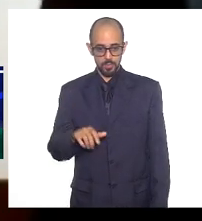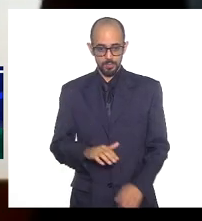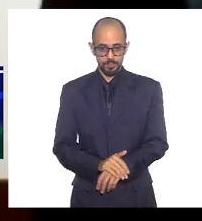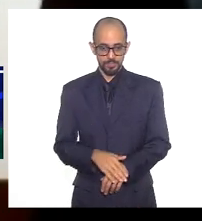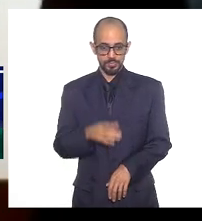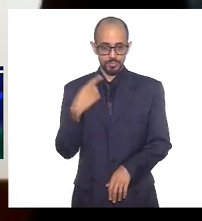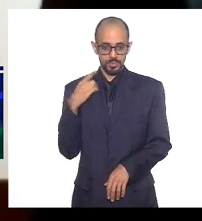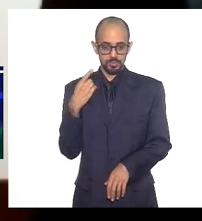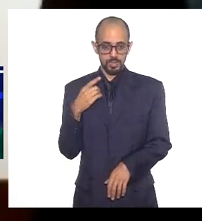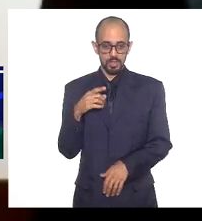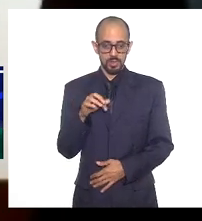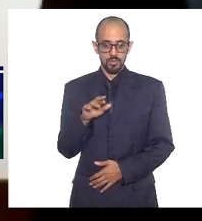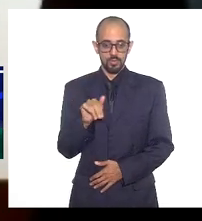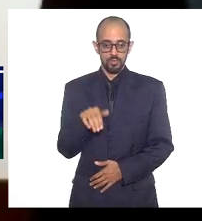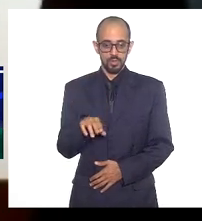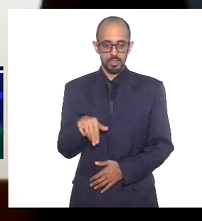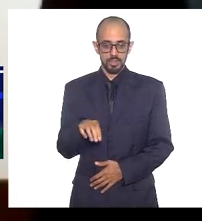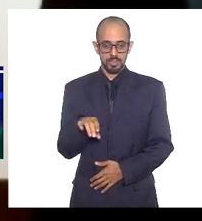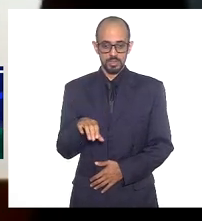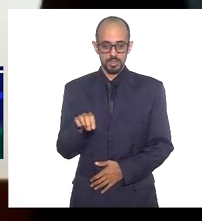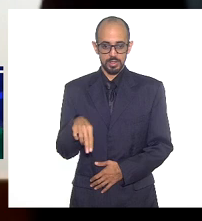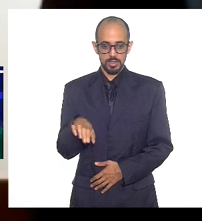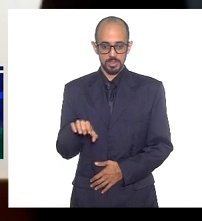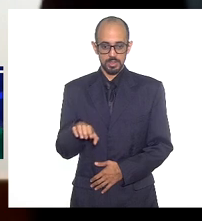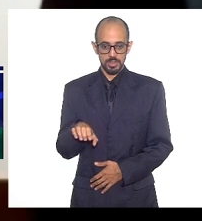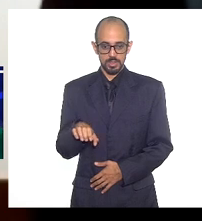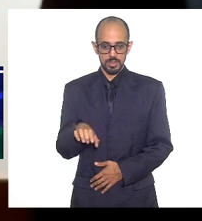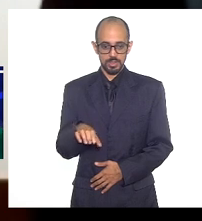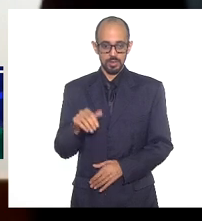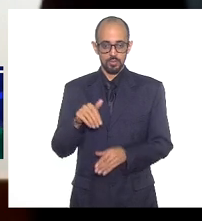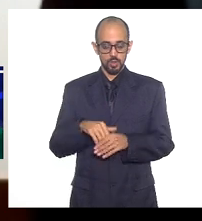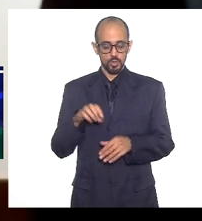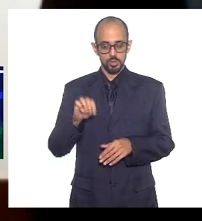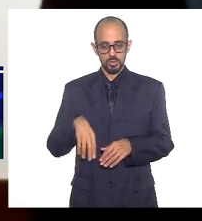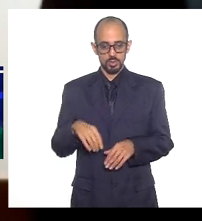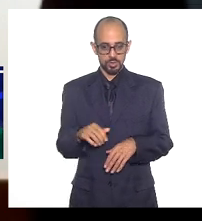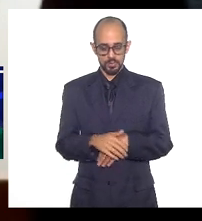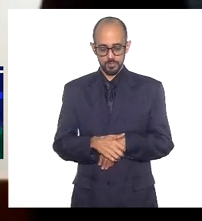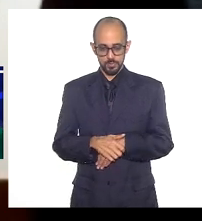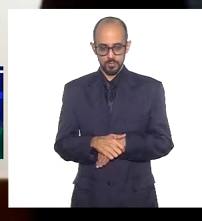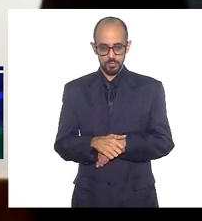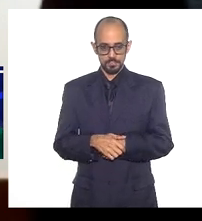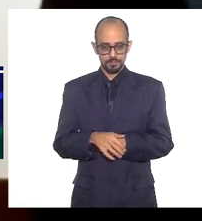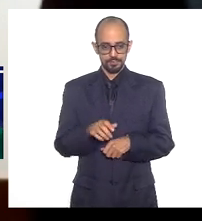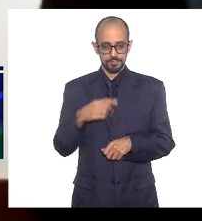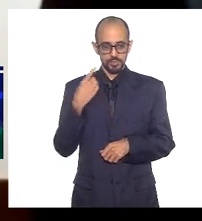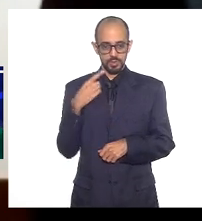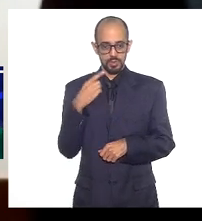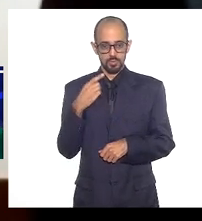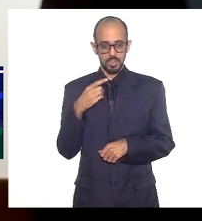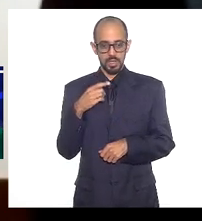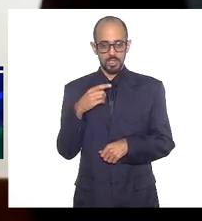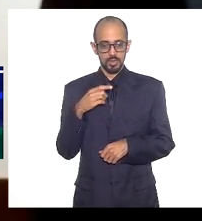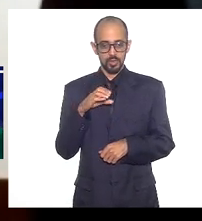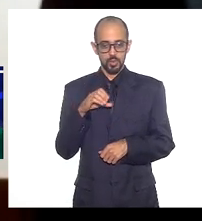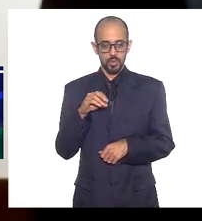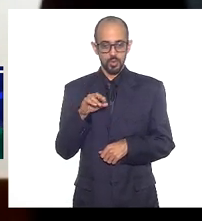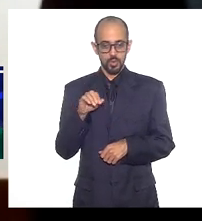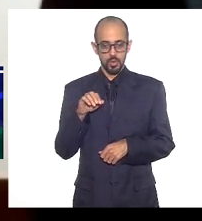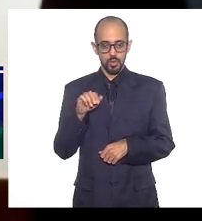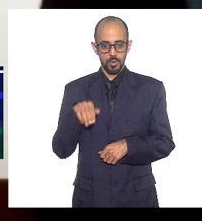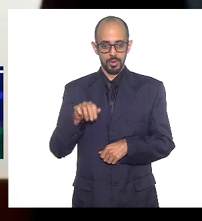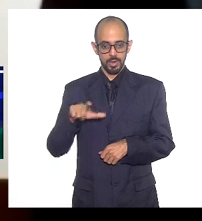Mota Franciane Mota votou sim deputado Coronel Jairo eu pulei aqui